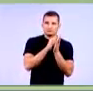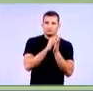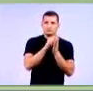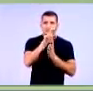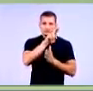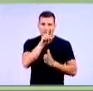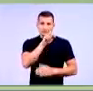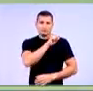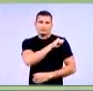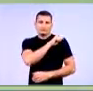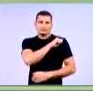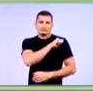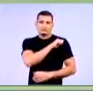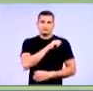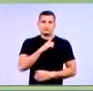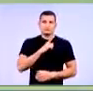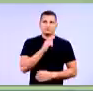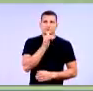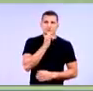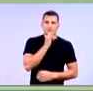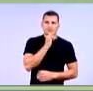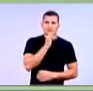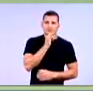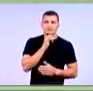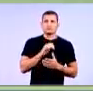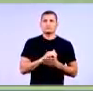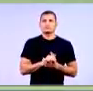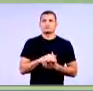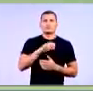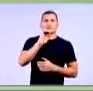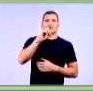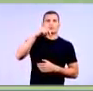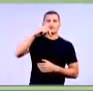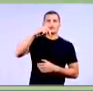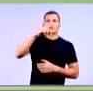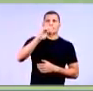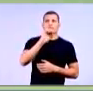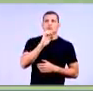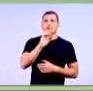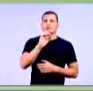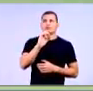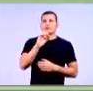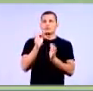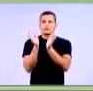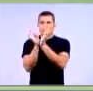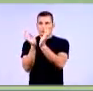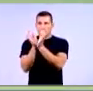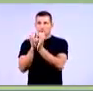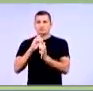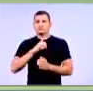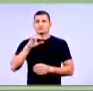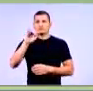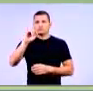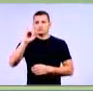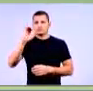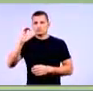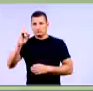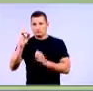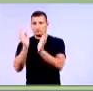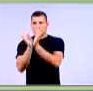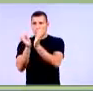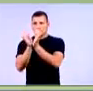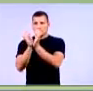do aluno. Então, a gente tem um exemplo aqui de 2 atributos do aluno. E quais são os atributos da turma? Tem o identificador da turma, o ID da